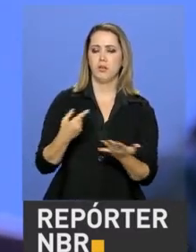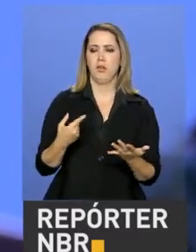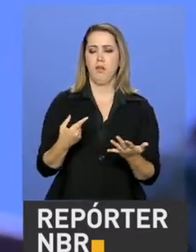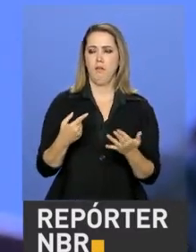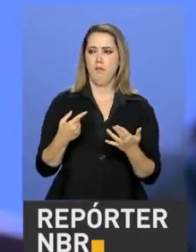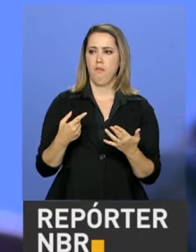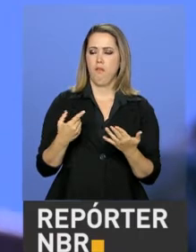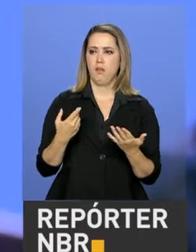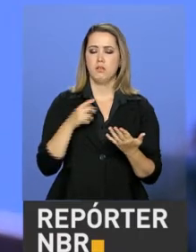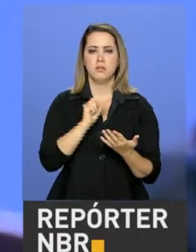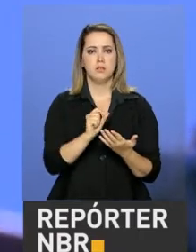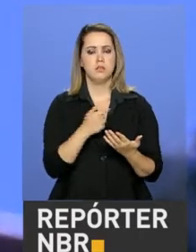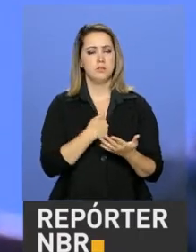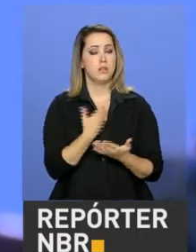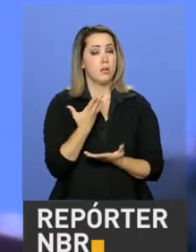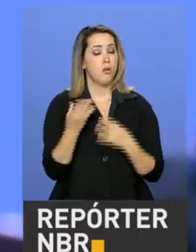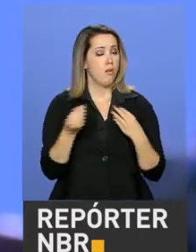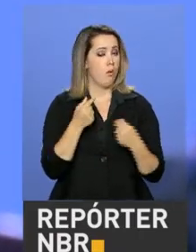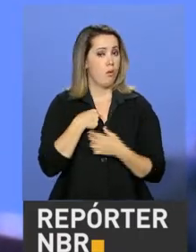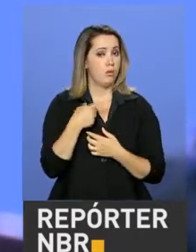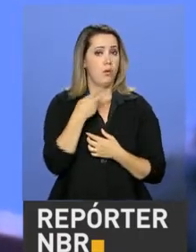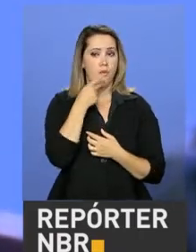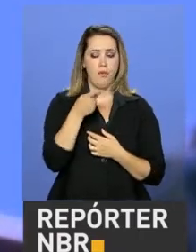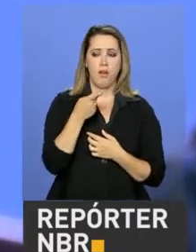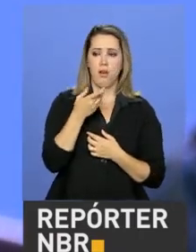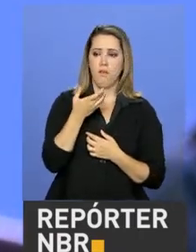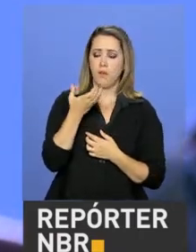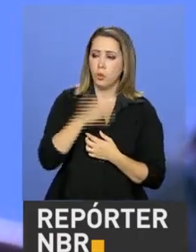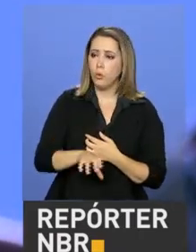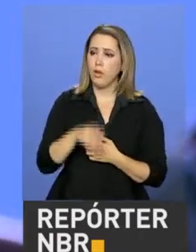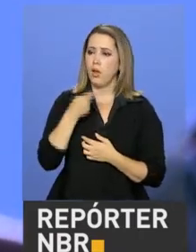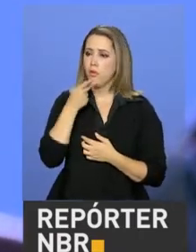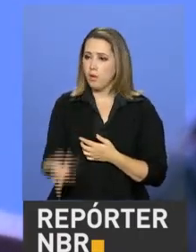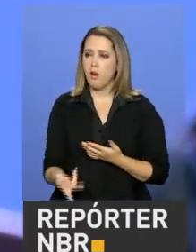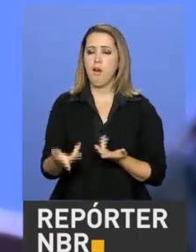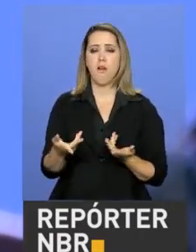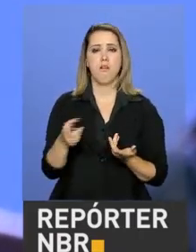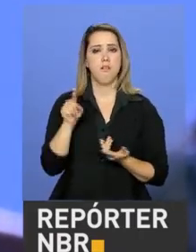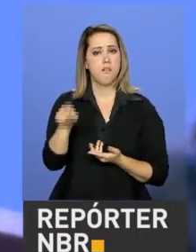relacionamento. E quando eu falava que não queria respondê-lo,